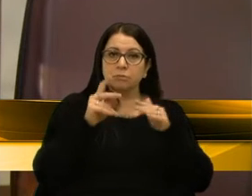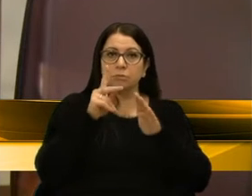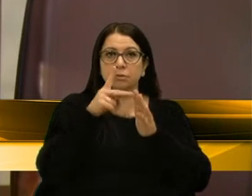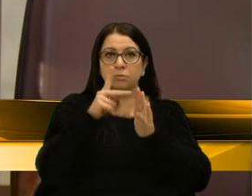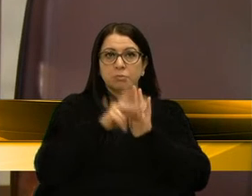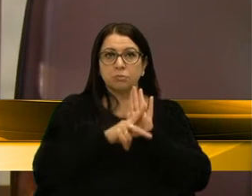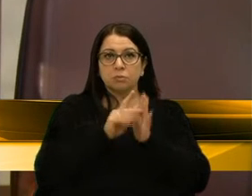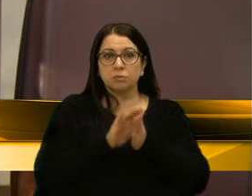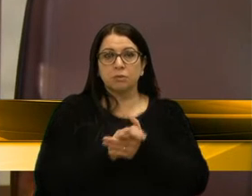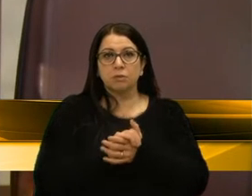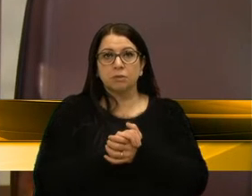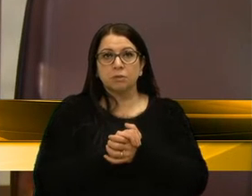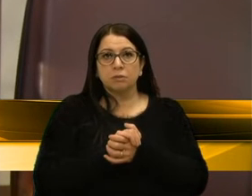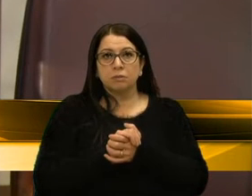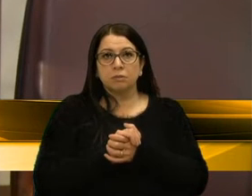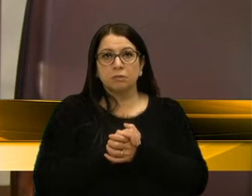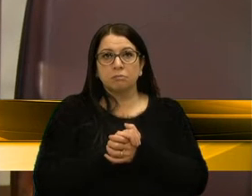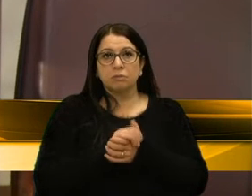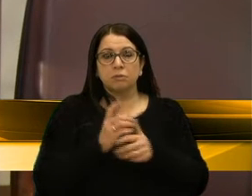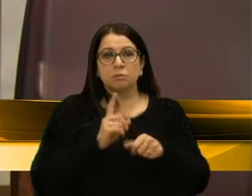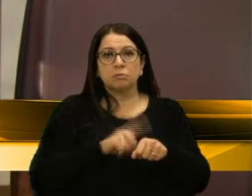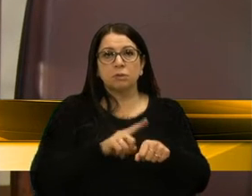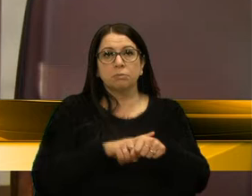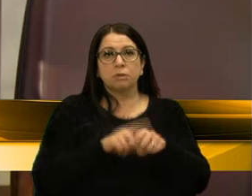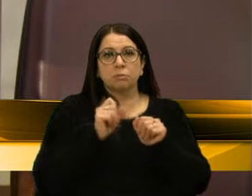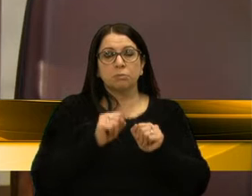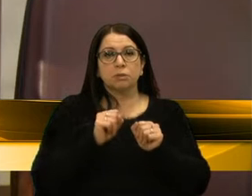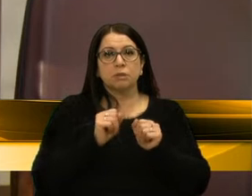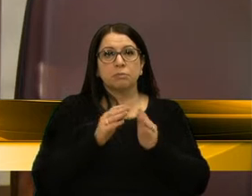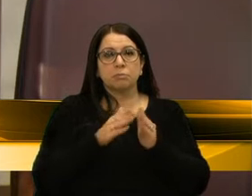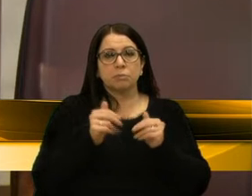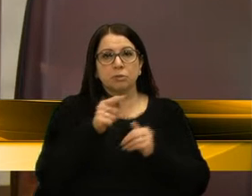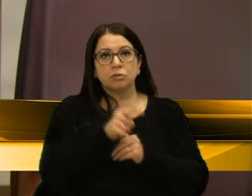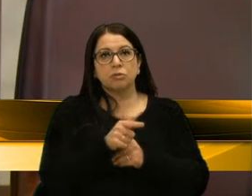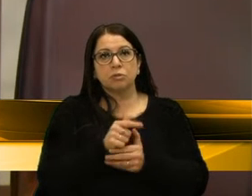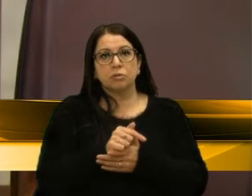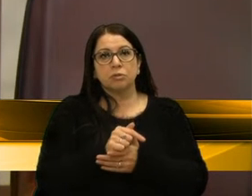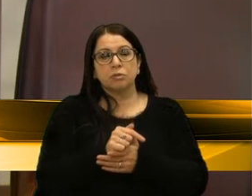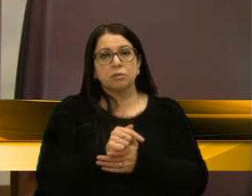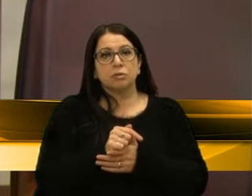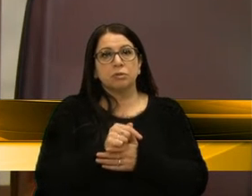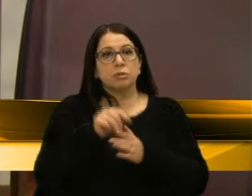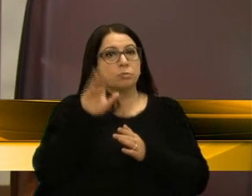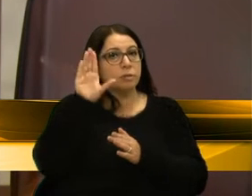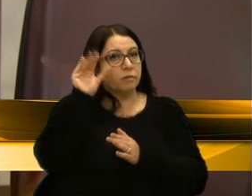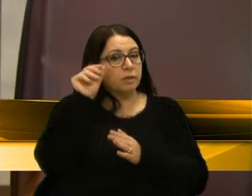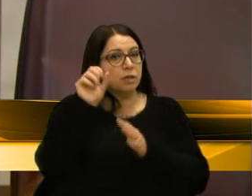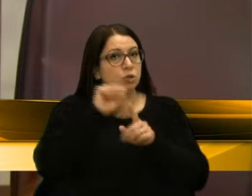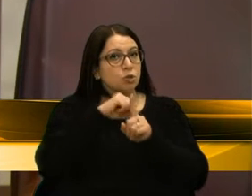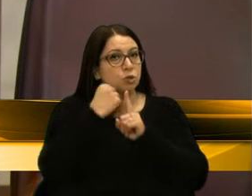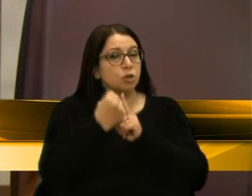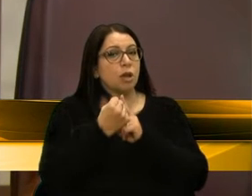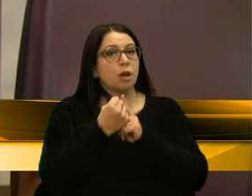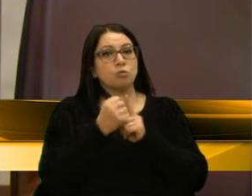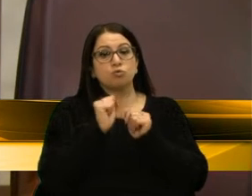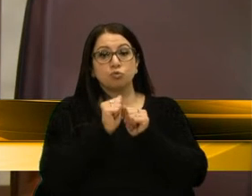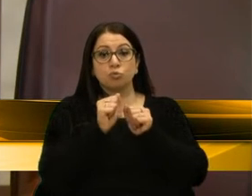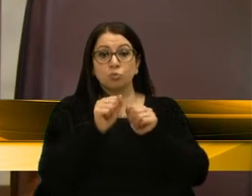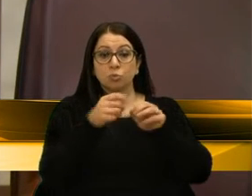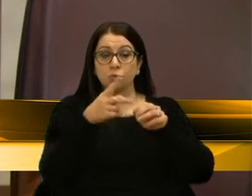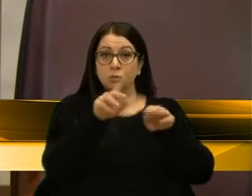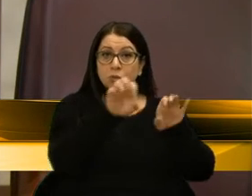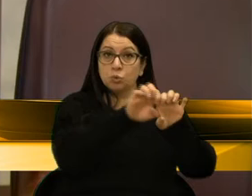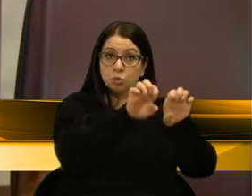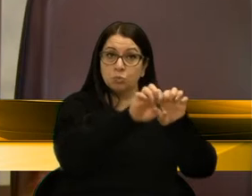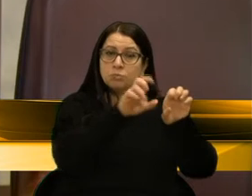projeto, em determinado momento, poder solicitar que o Observatório Social, com a sua estrutura que já existe,